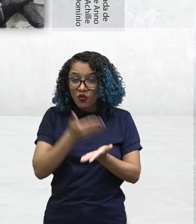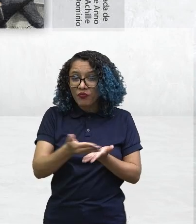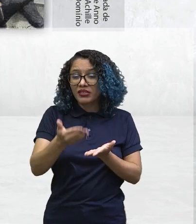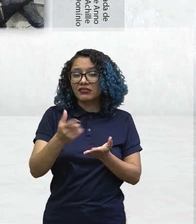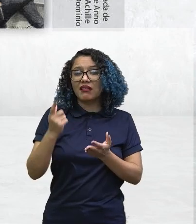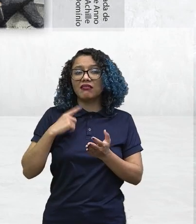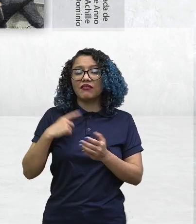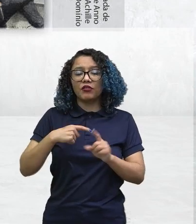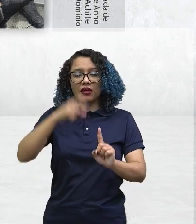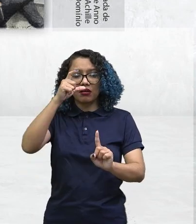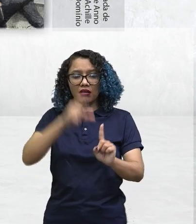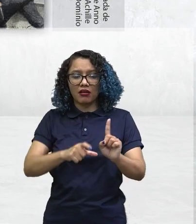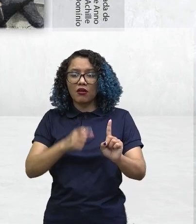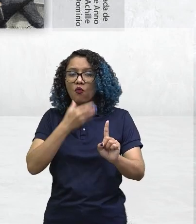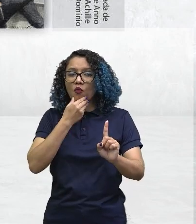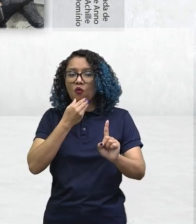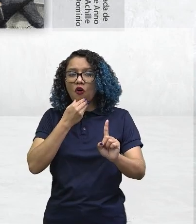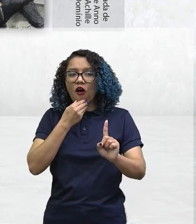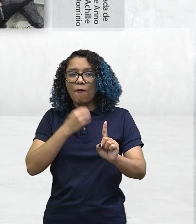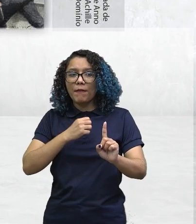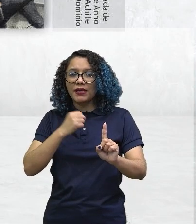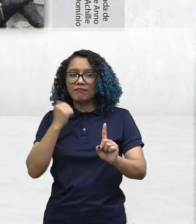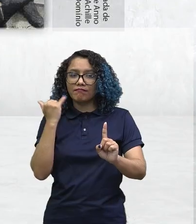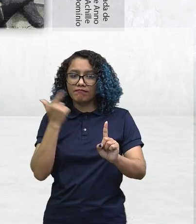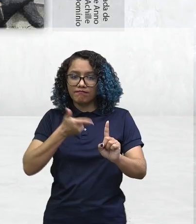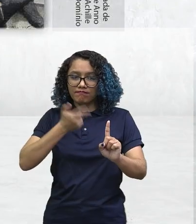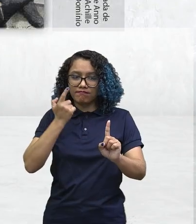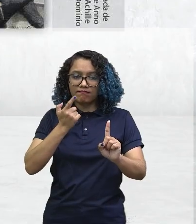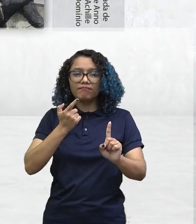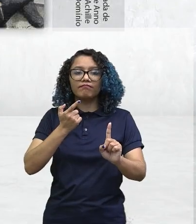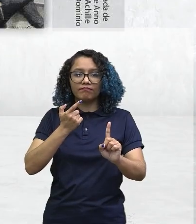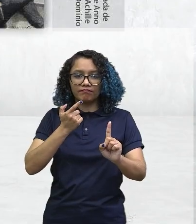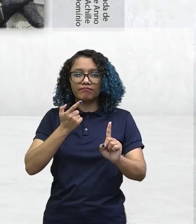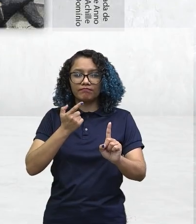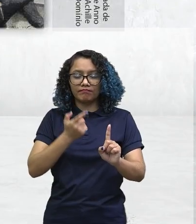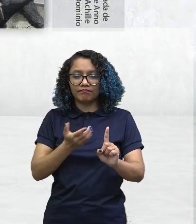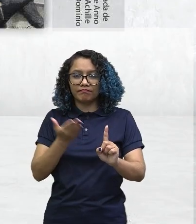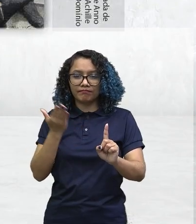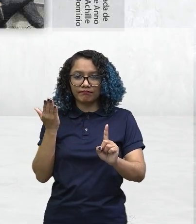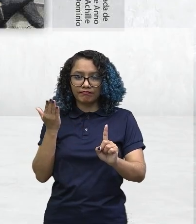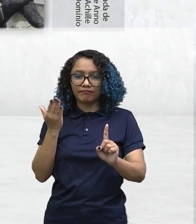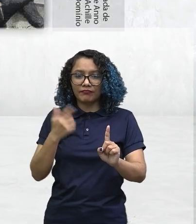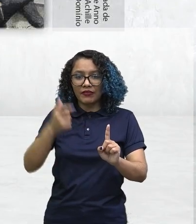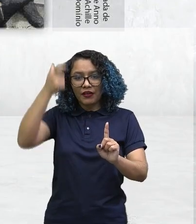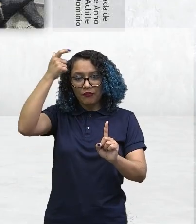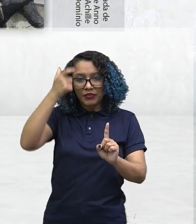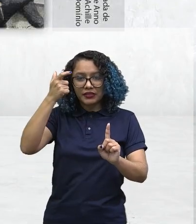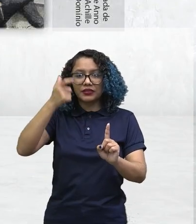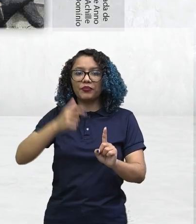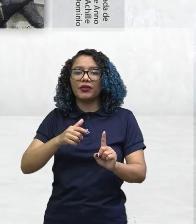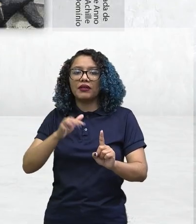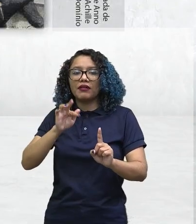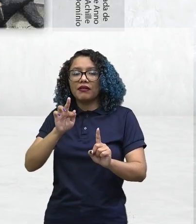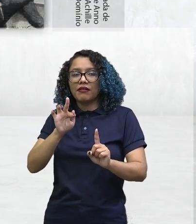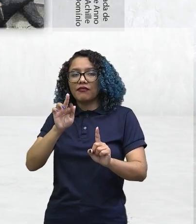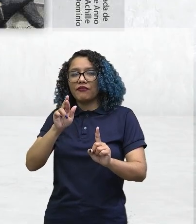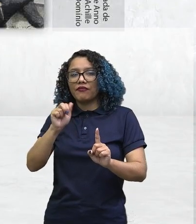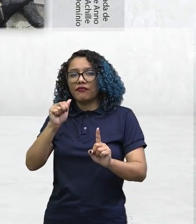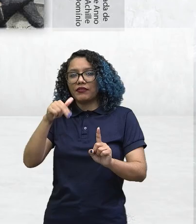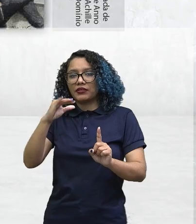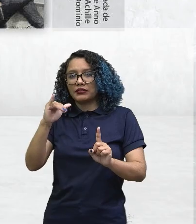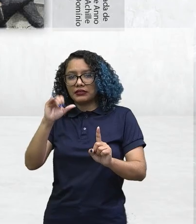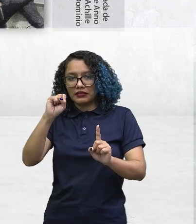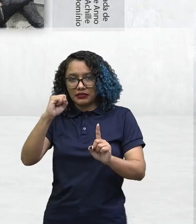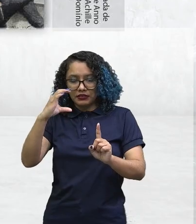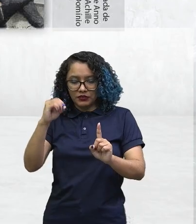assassinato, né, do arquiduque, do príncipe Francisco Ferdinando, né? Você